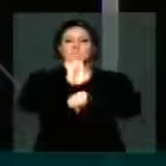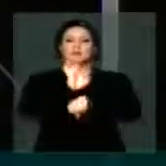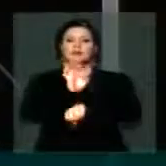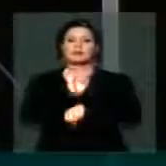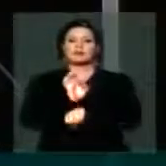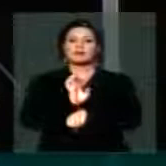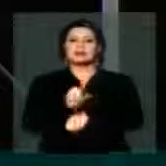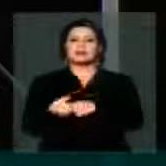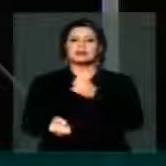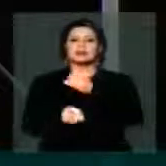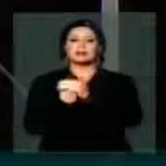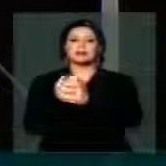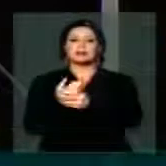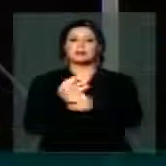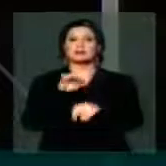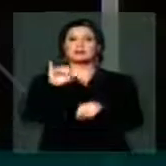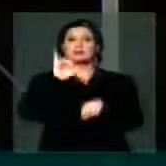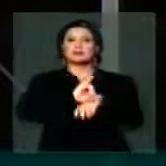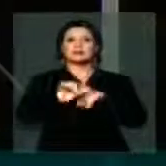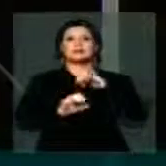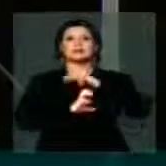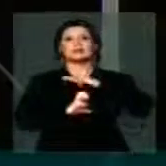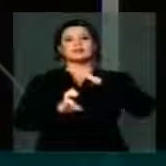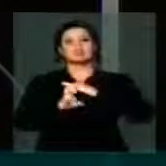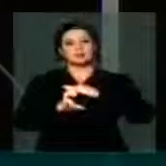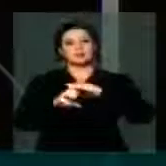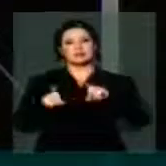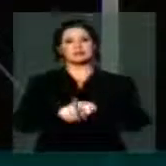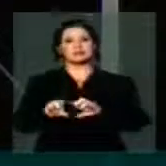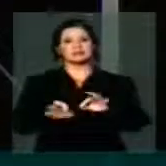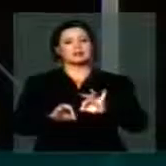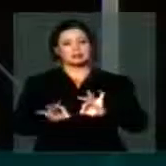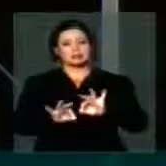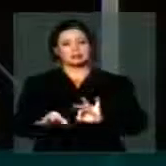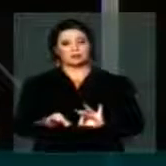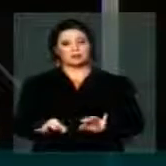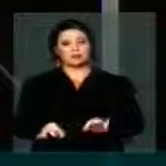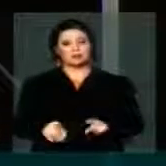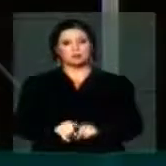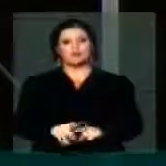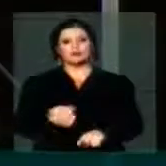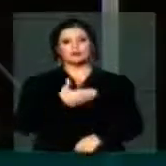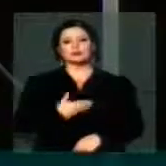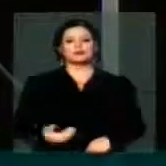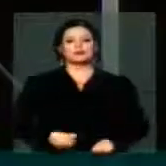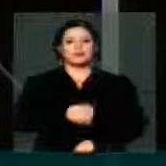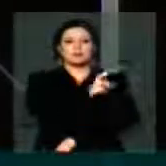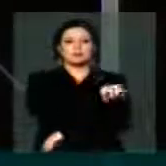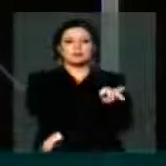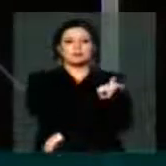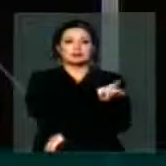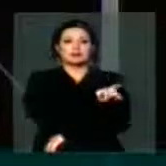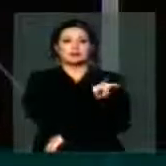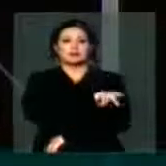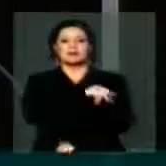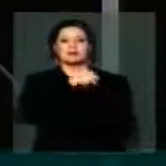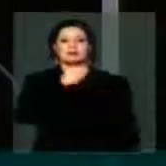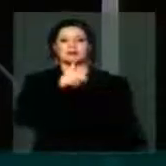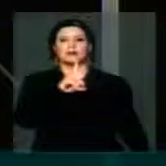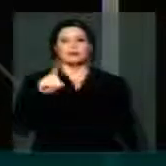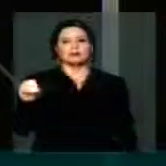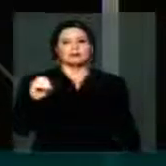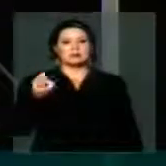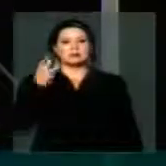das mercadorias e serviços onde estão instaladas as empresas do setor. Segundo dados do governo estadual, o Piauí acumula mais de